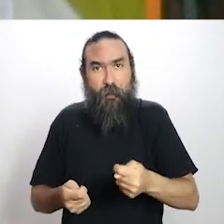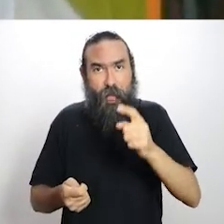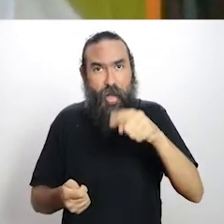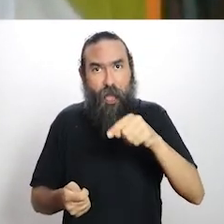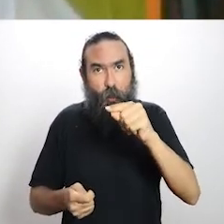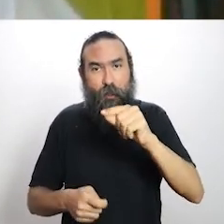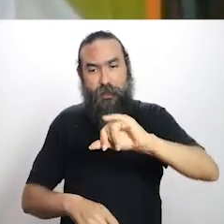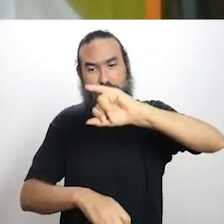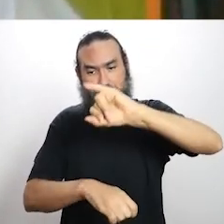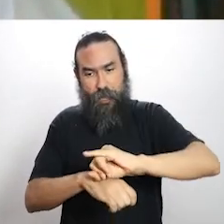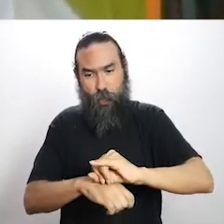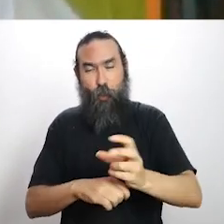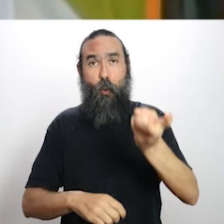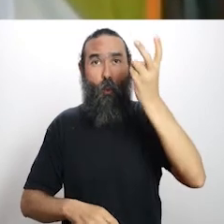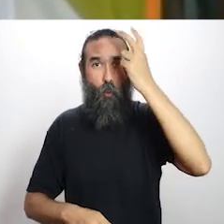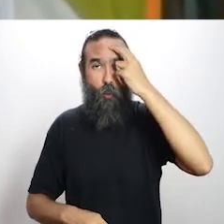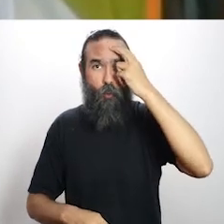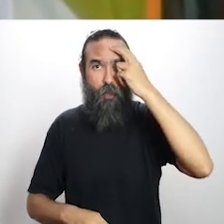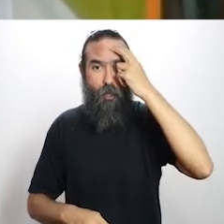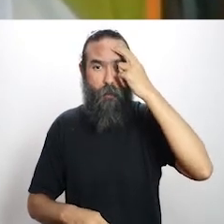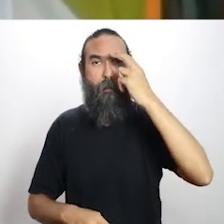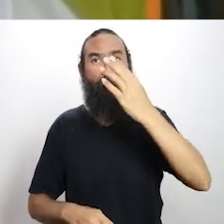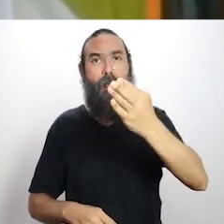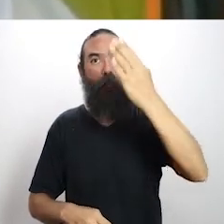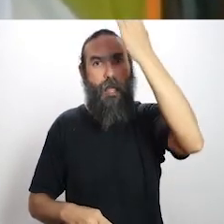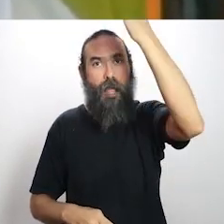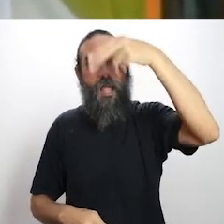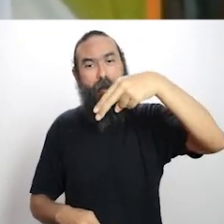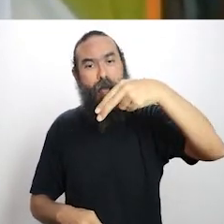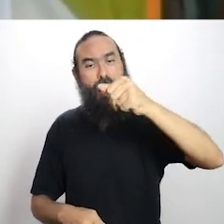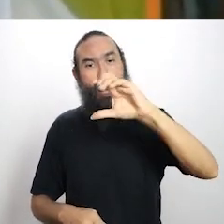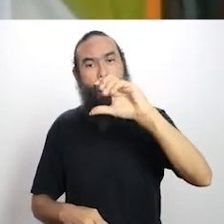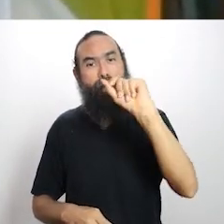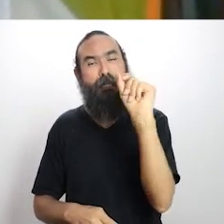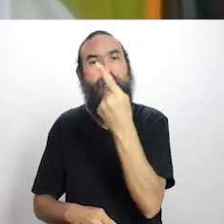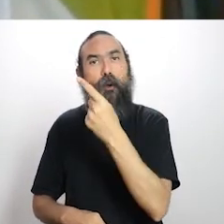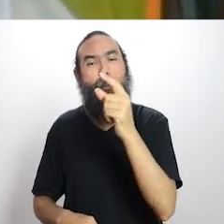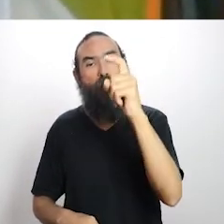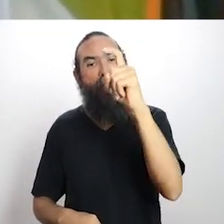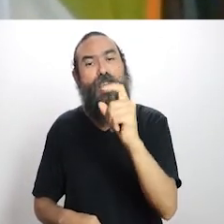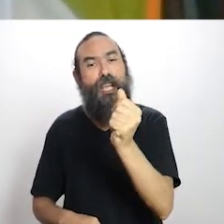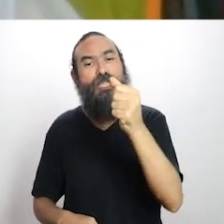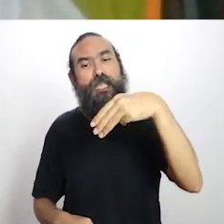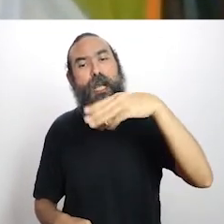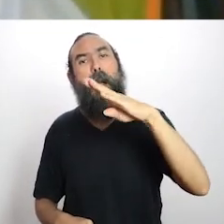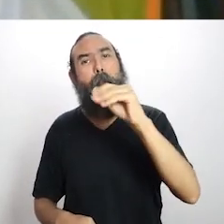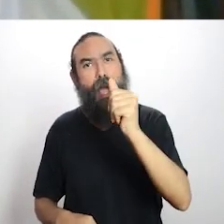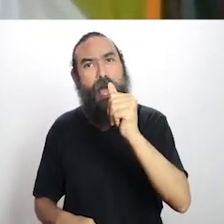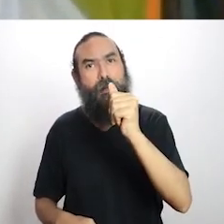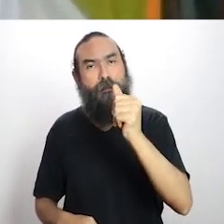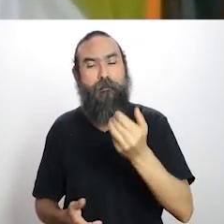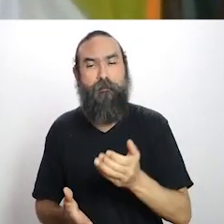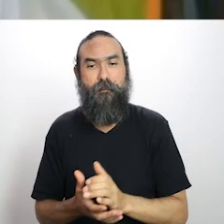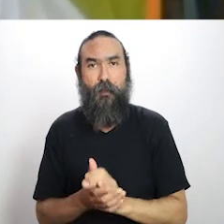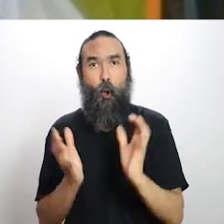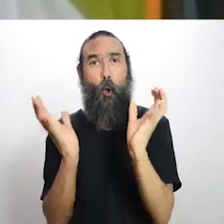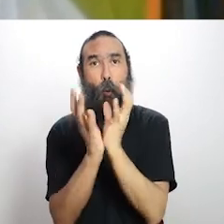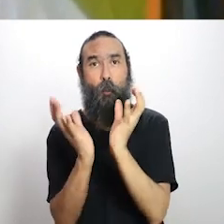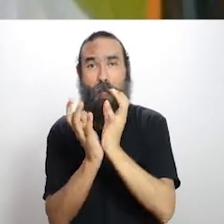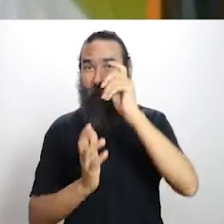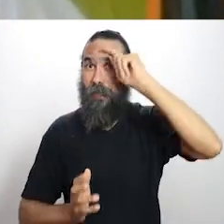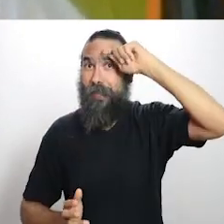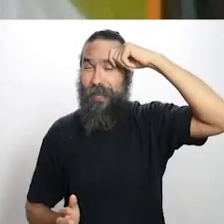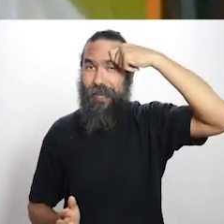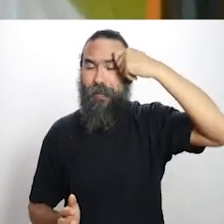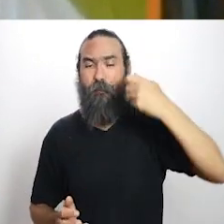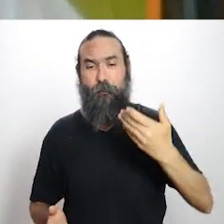da Nação Xambá, com a maravilha, nesse quilombo urbano. E, bom, a